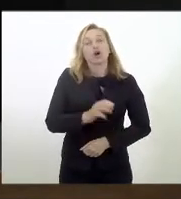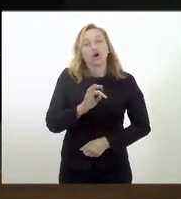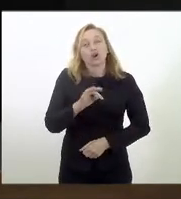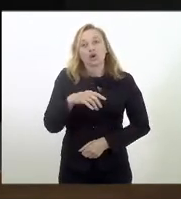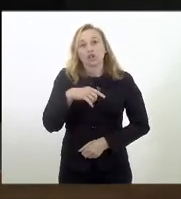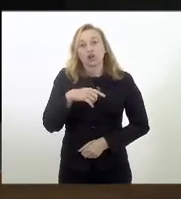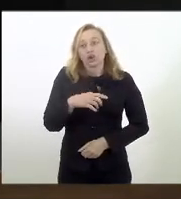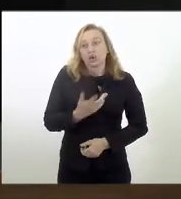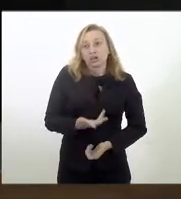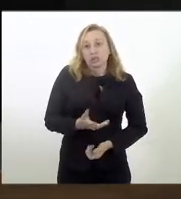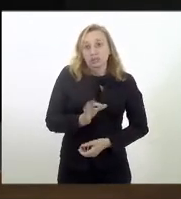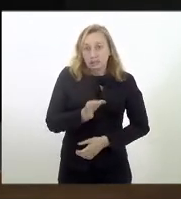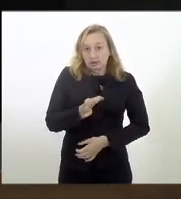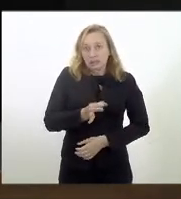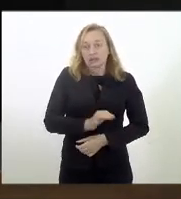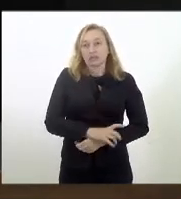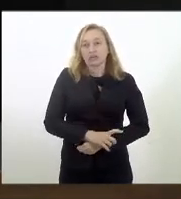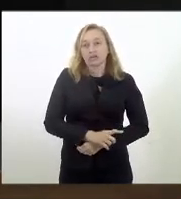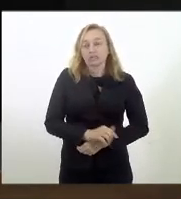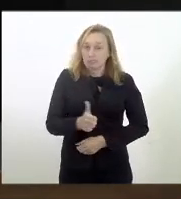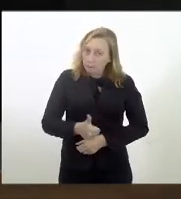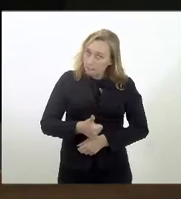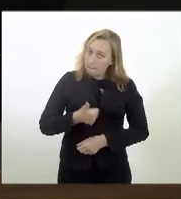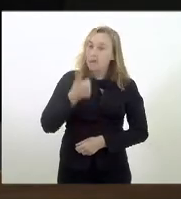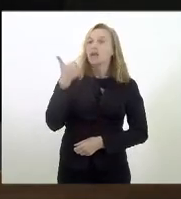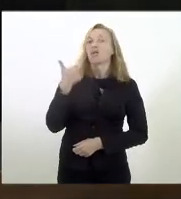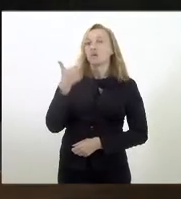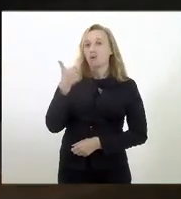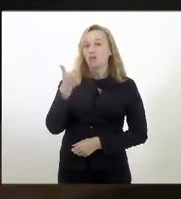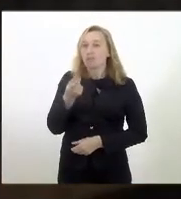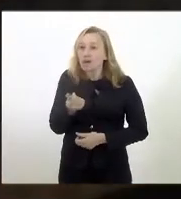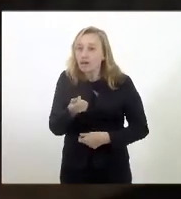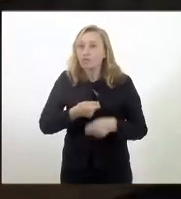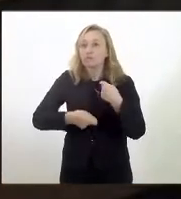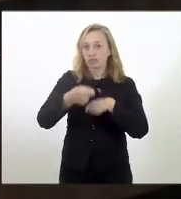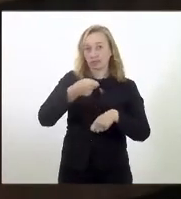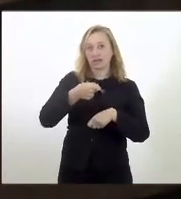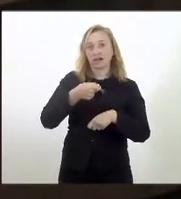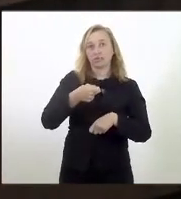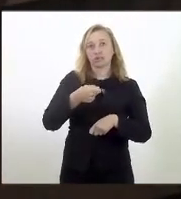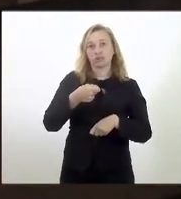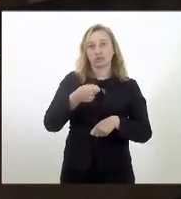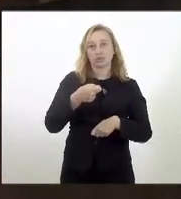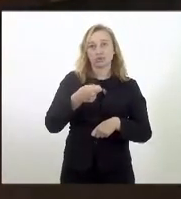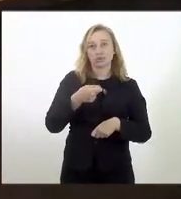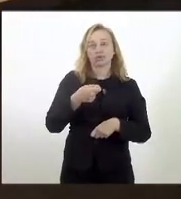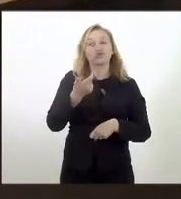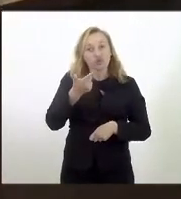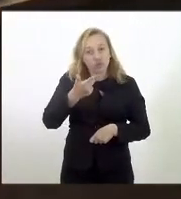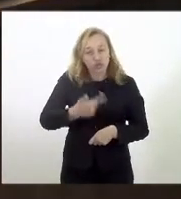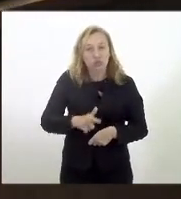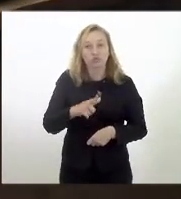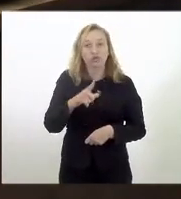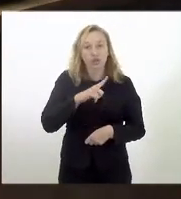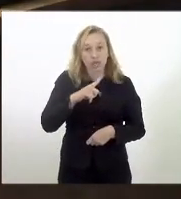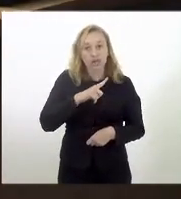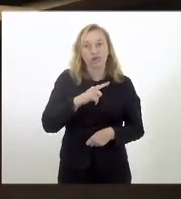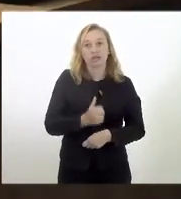nenhuma, para melhor, para economizarmos e para, de novo, termos